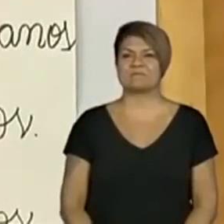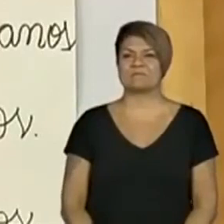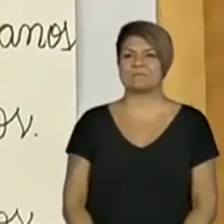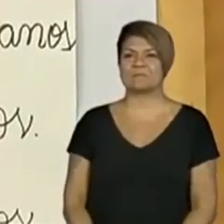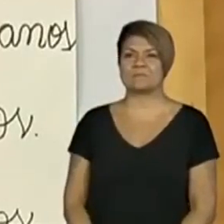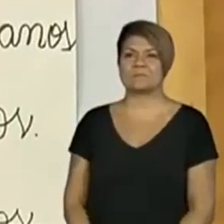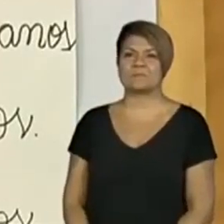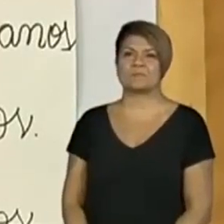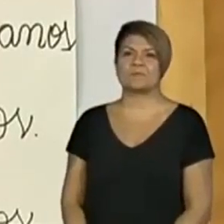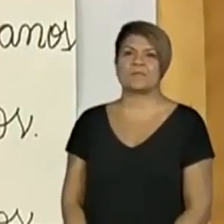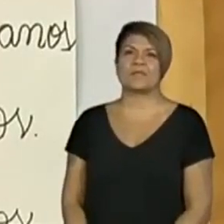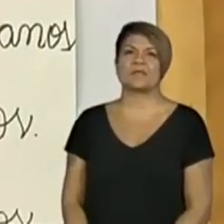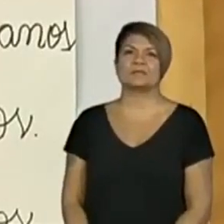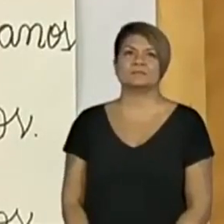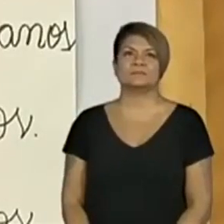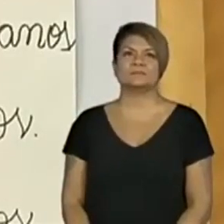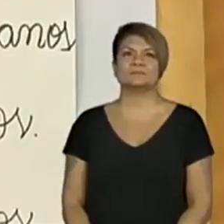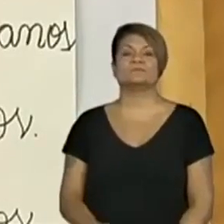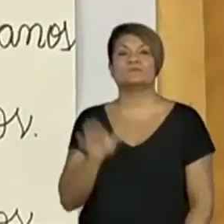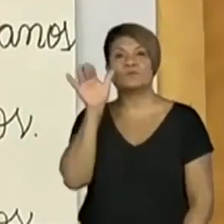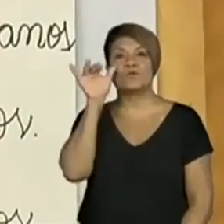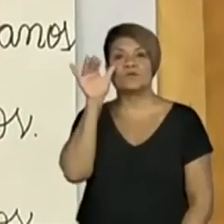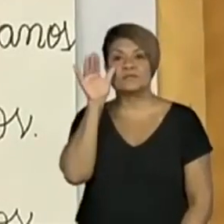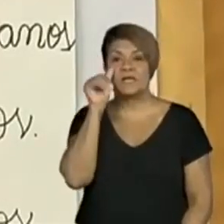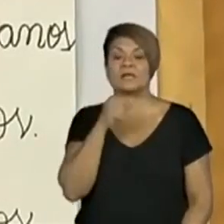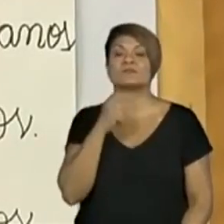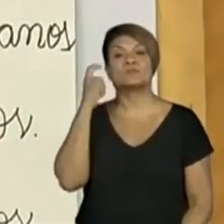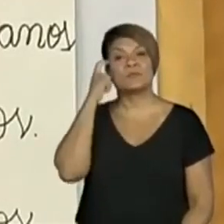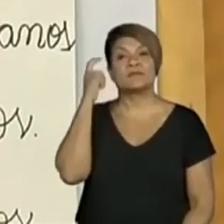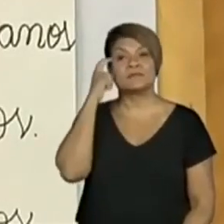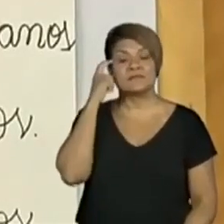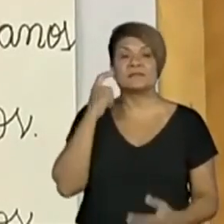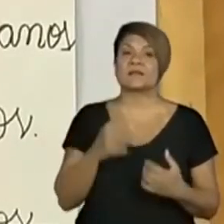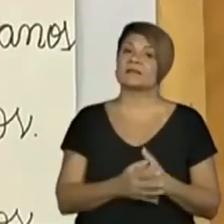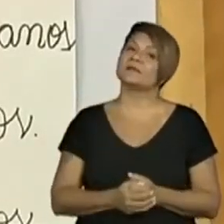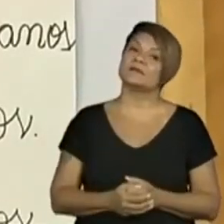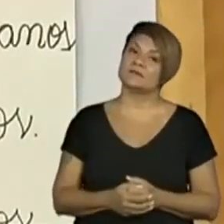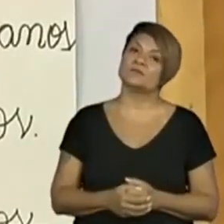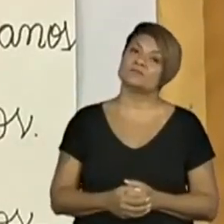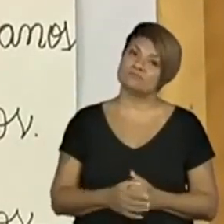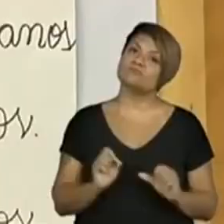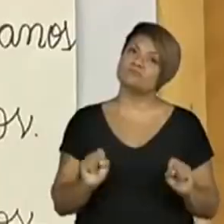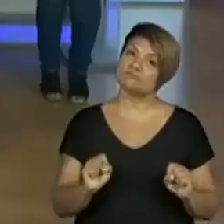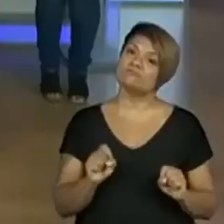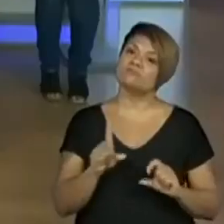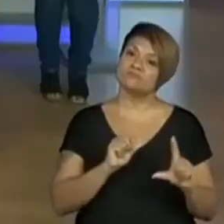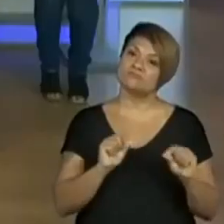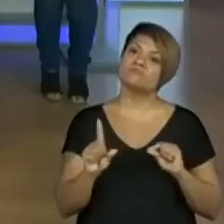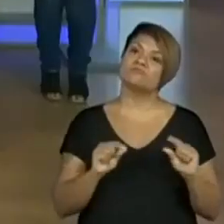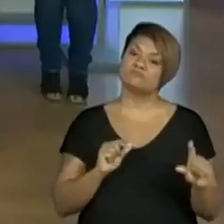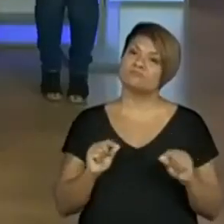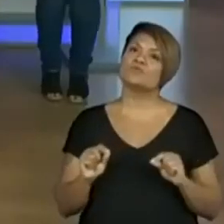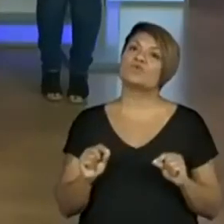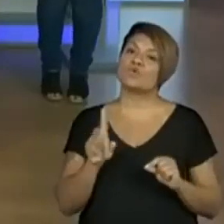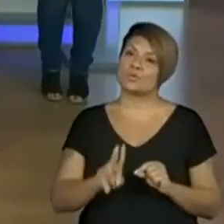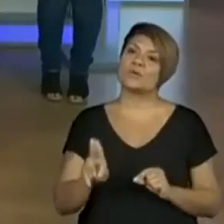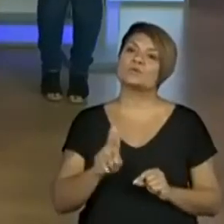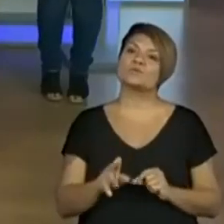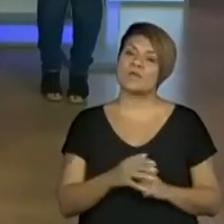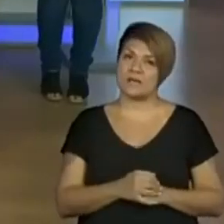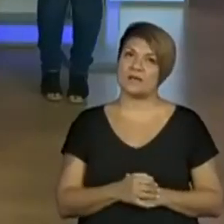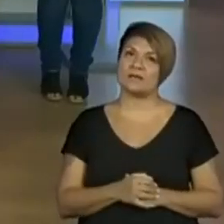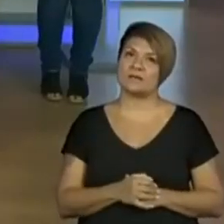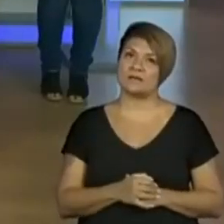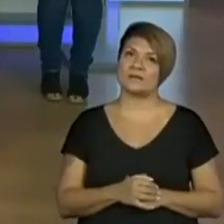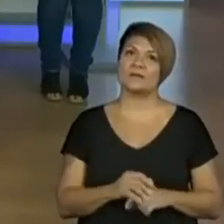criançada sair ficando aí pensando né nessa questão de até olhos folhas né correta escolho né